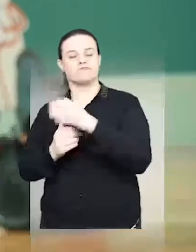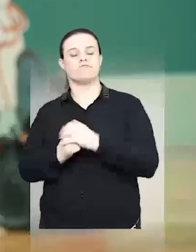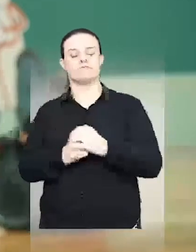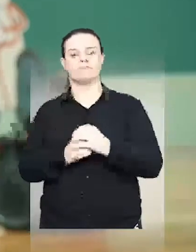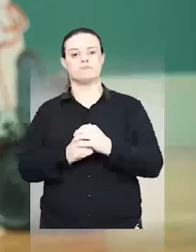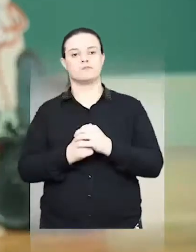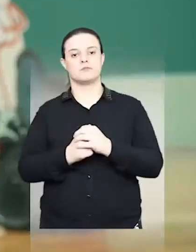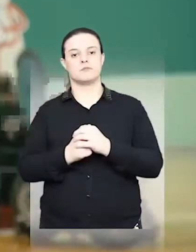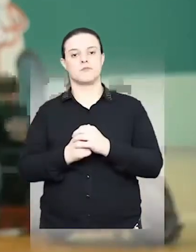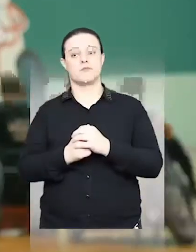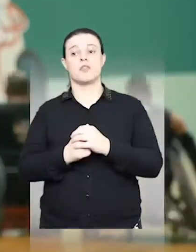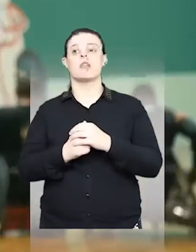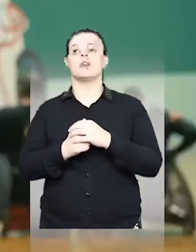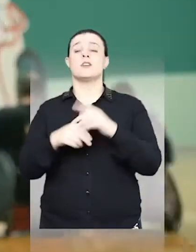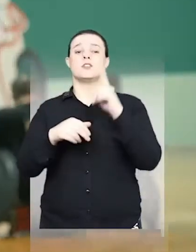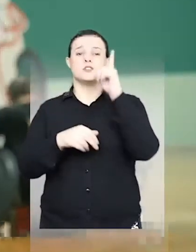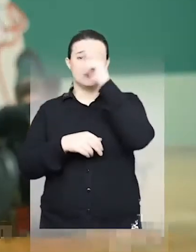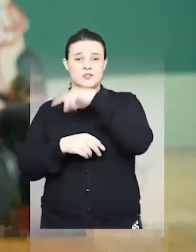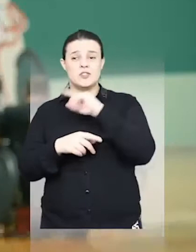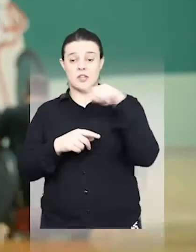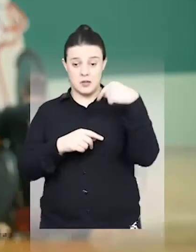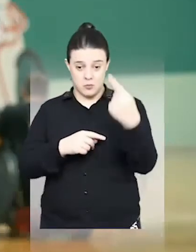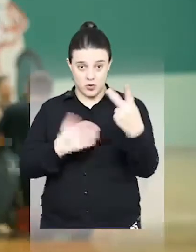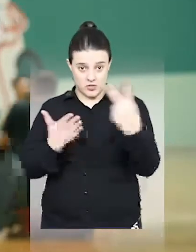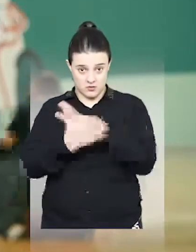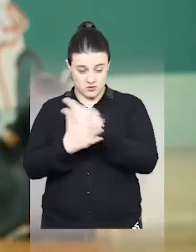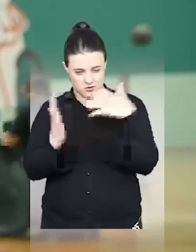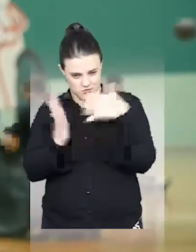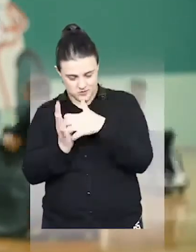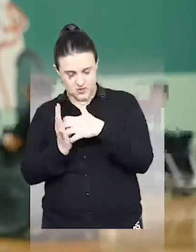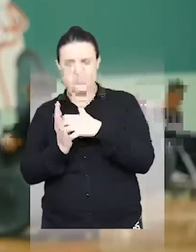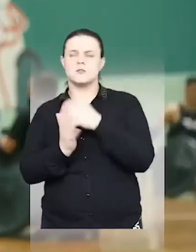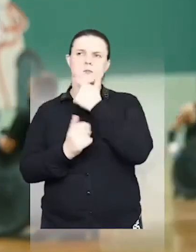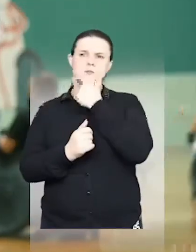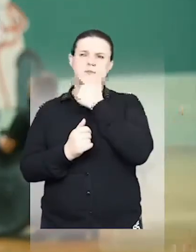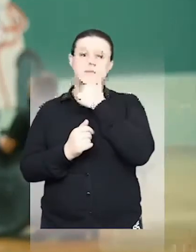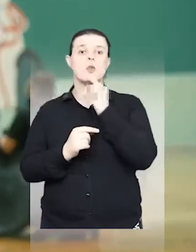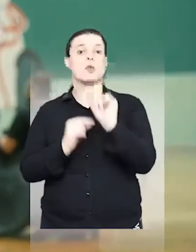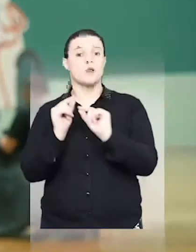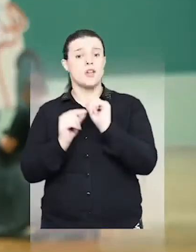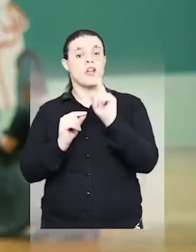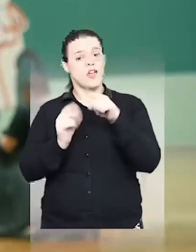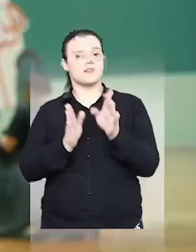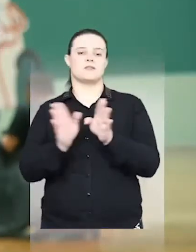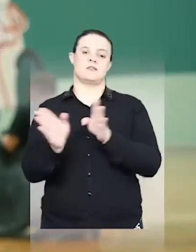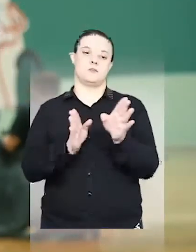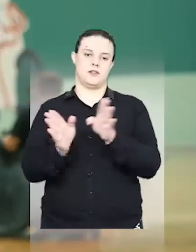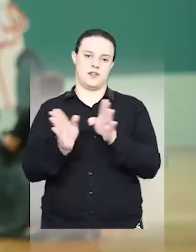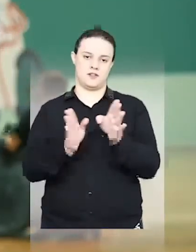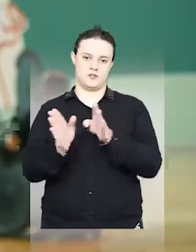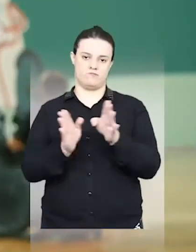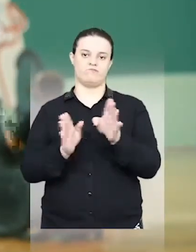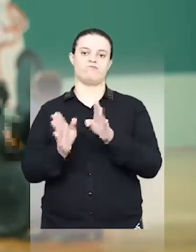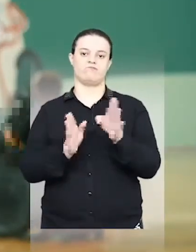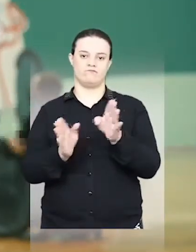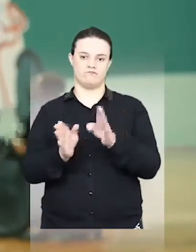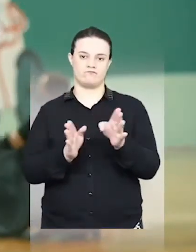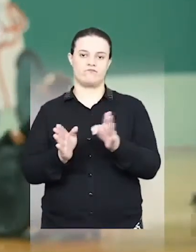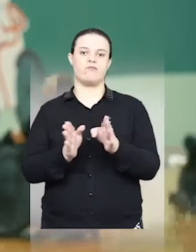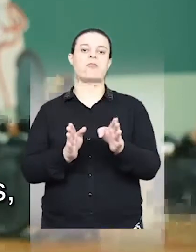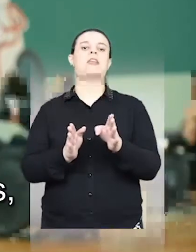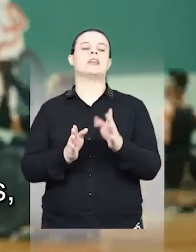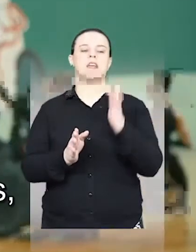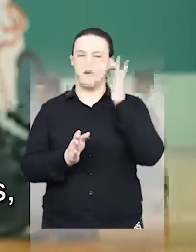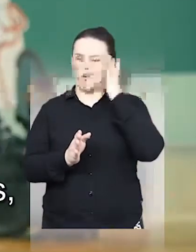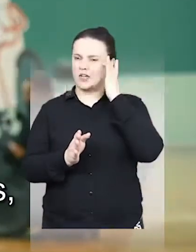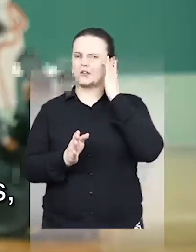na modalidade. Uma das dificuldades pós-lesão é a própria acessibilidade mesmo, né?